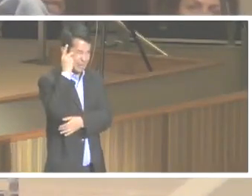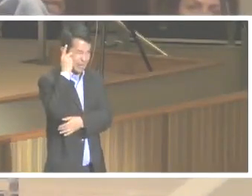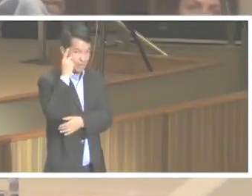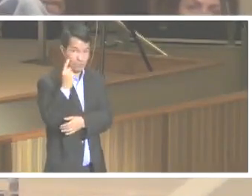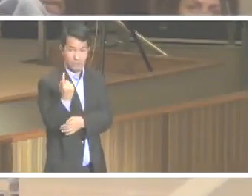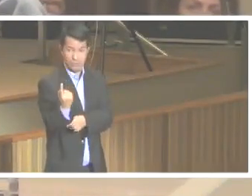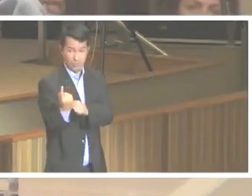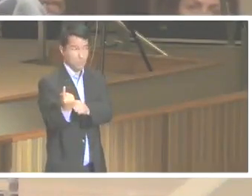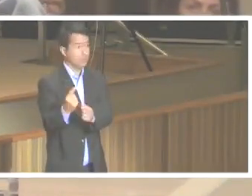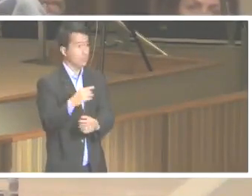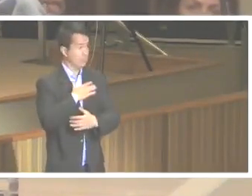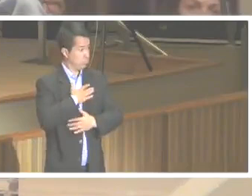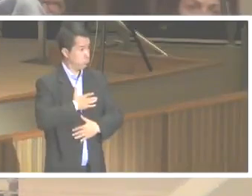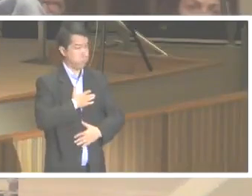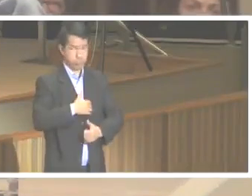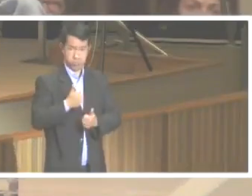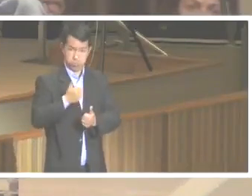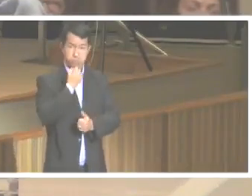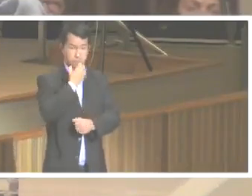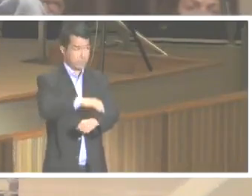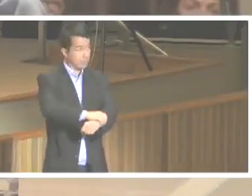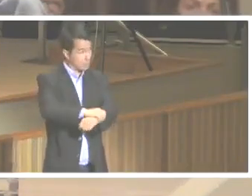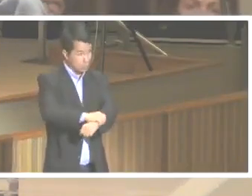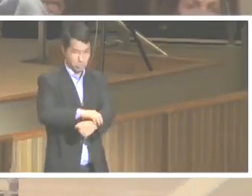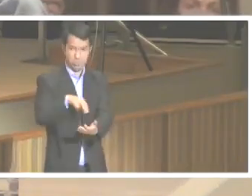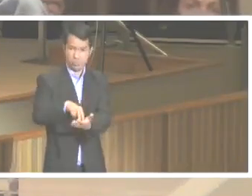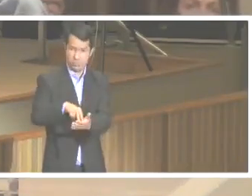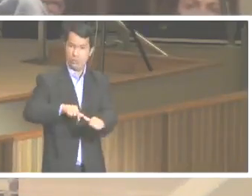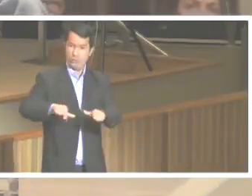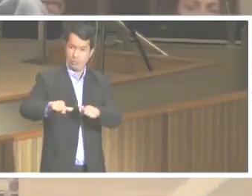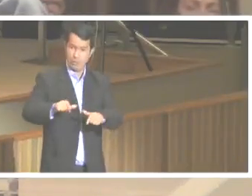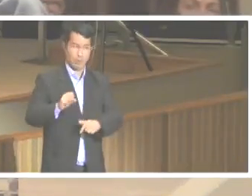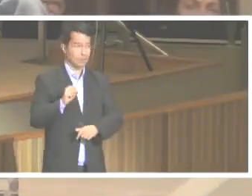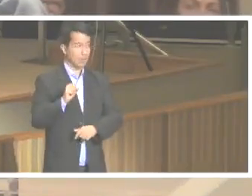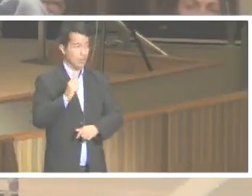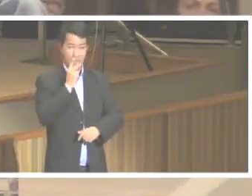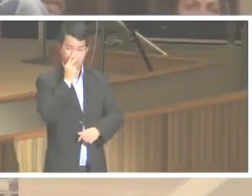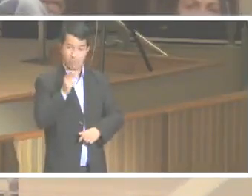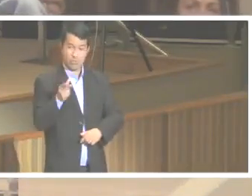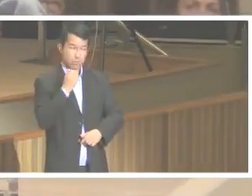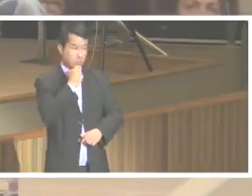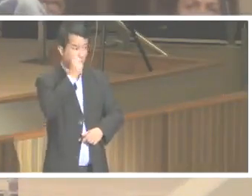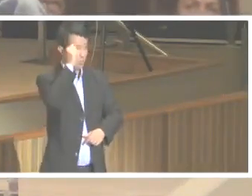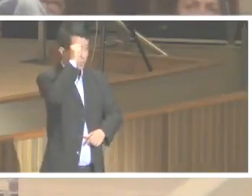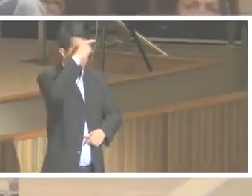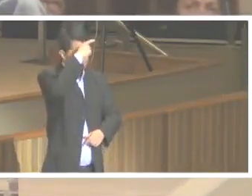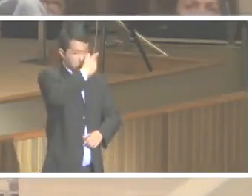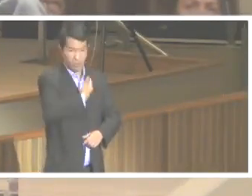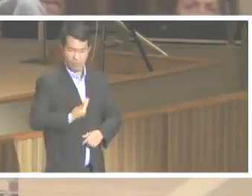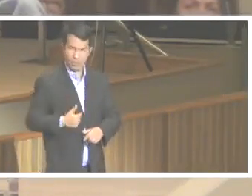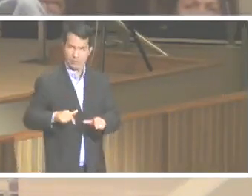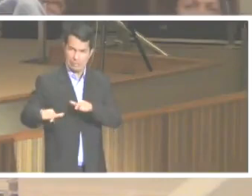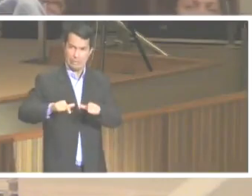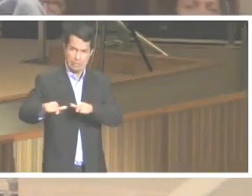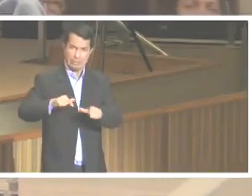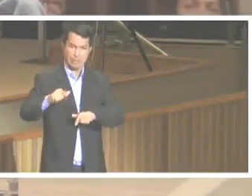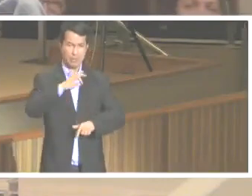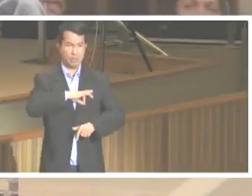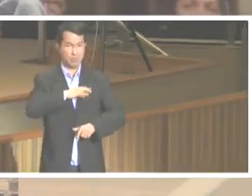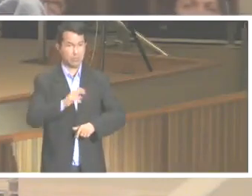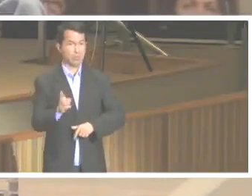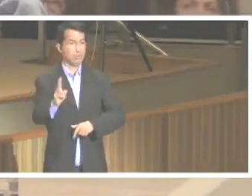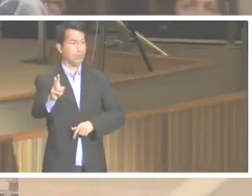emprego estável como funcionário público abrir mão da estabilidade dele da sua